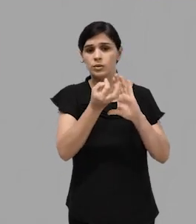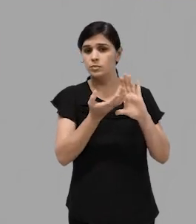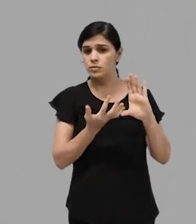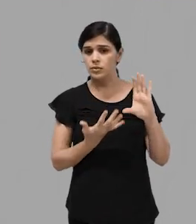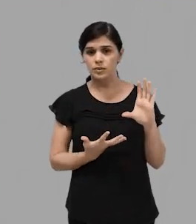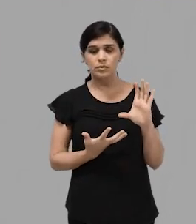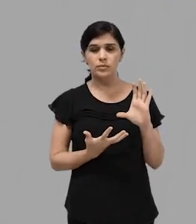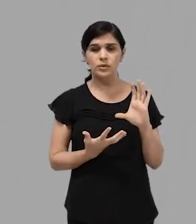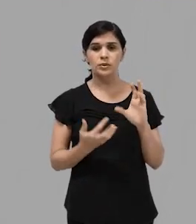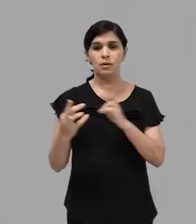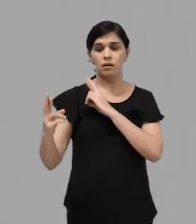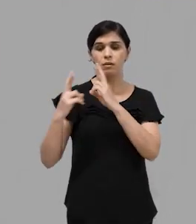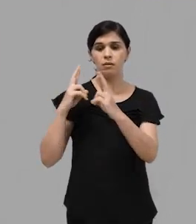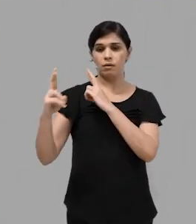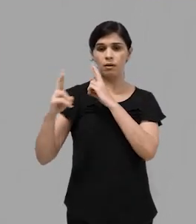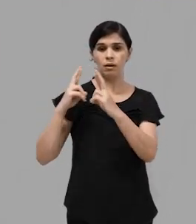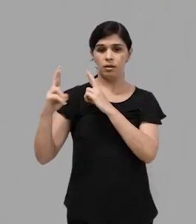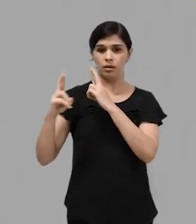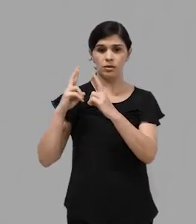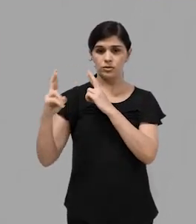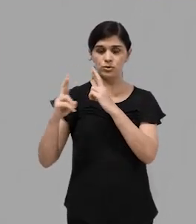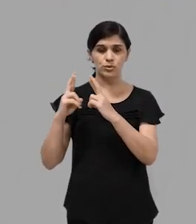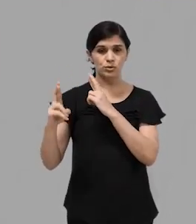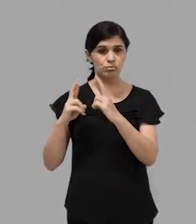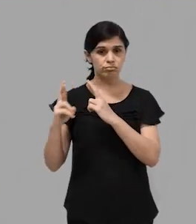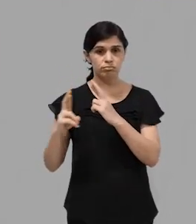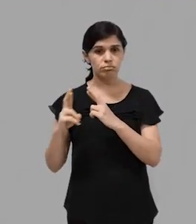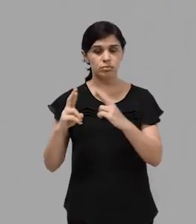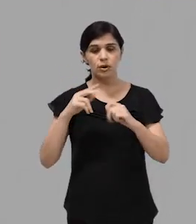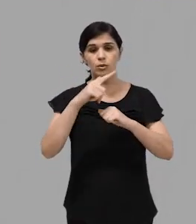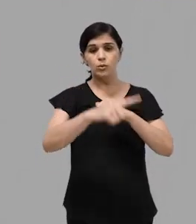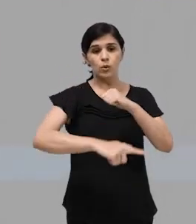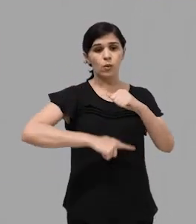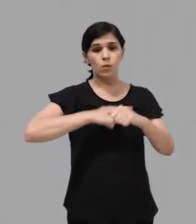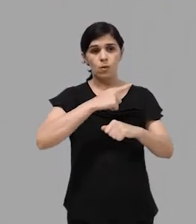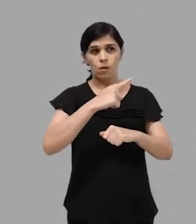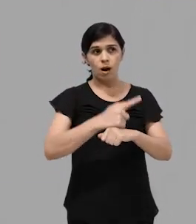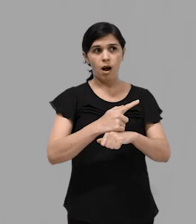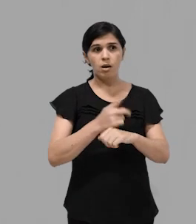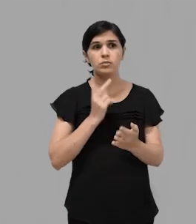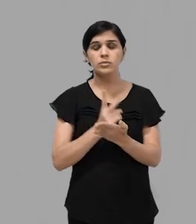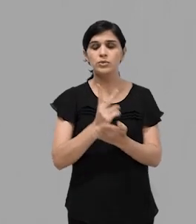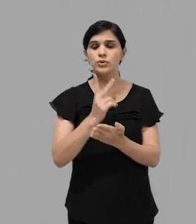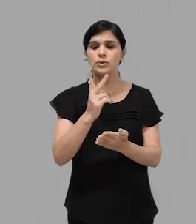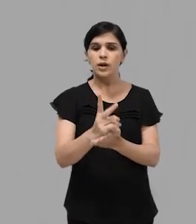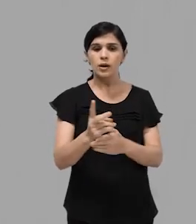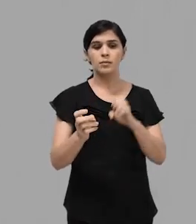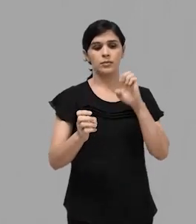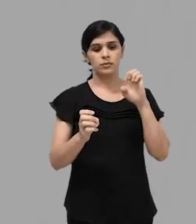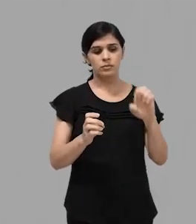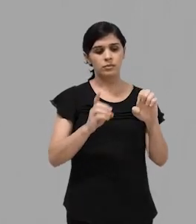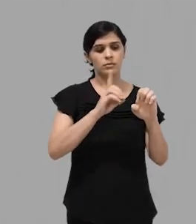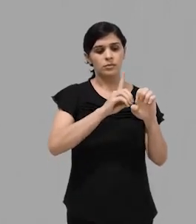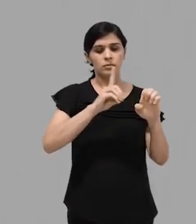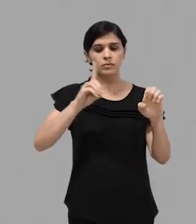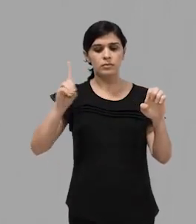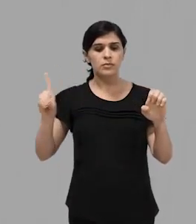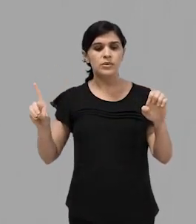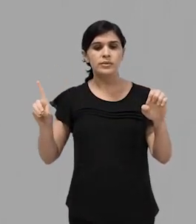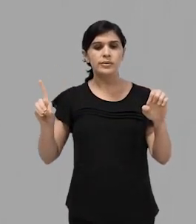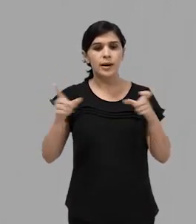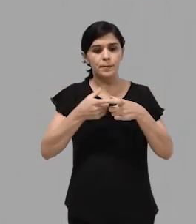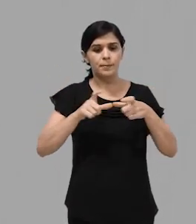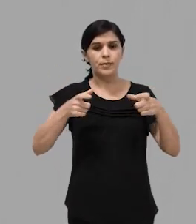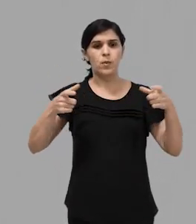crescer de baixo para cima, da esquerda para a direita, certo? O raio atômico ele vai apresentar um comportamento